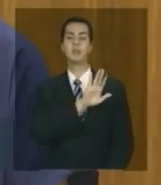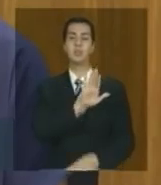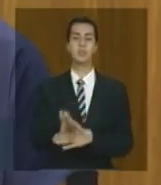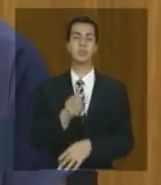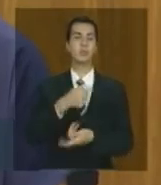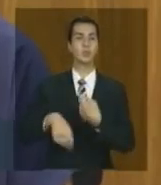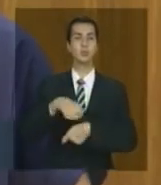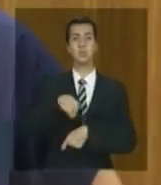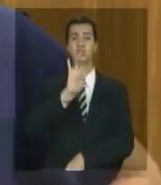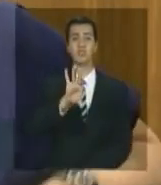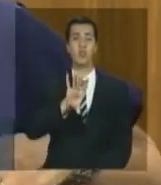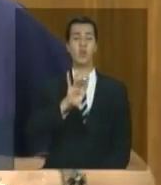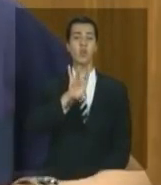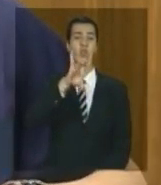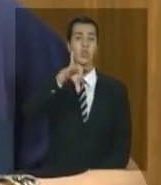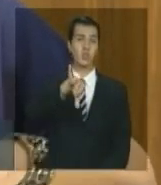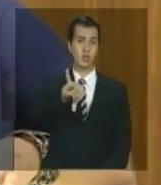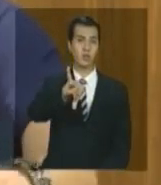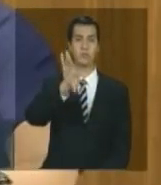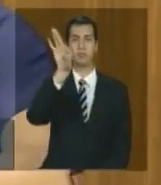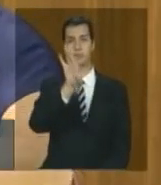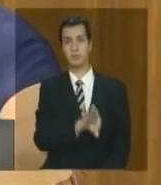do crescimento.